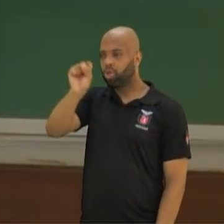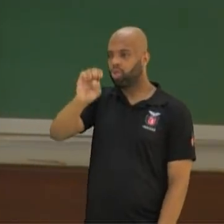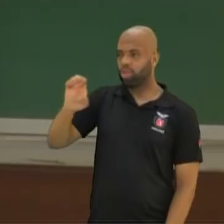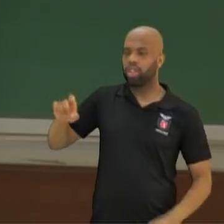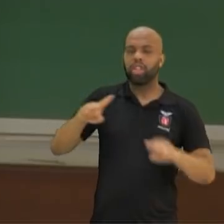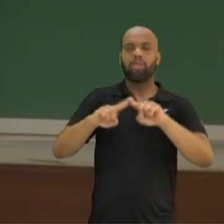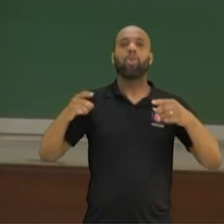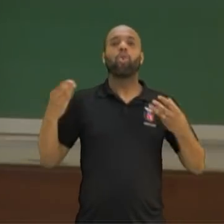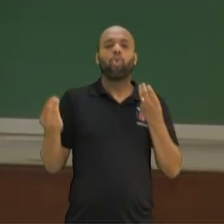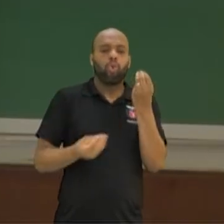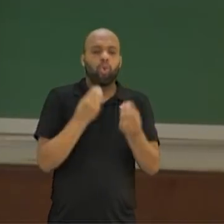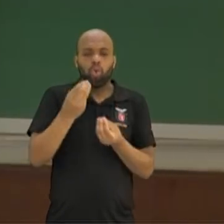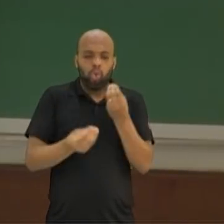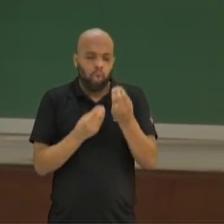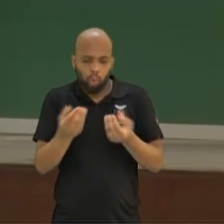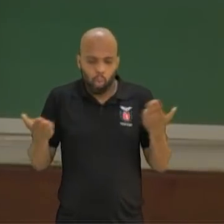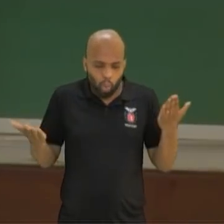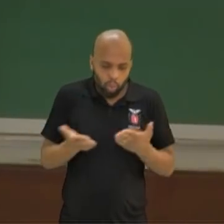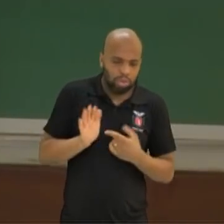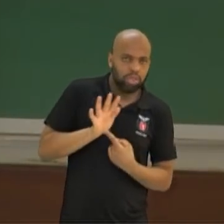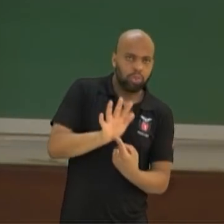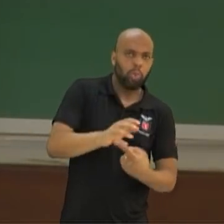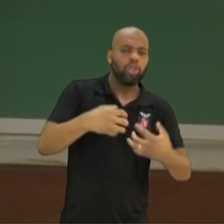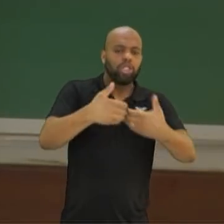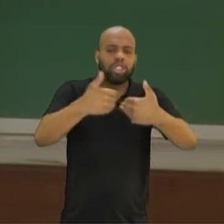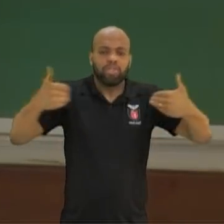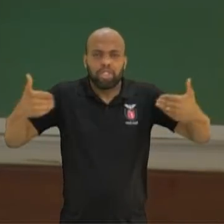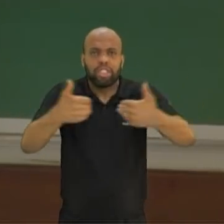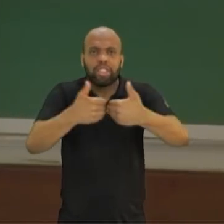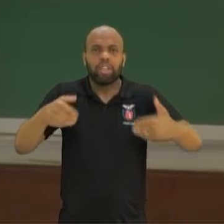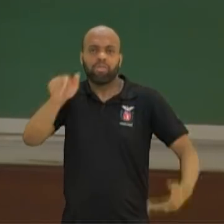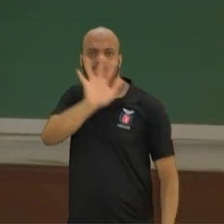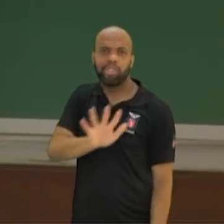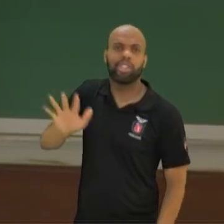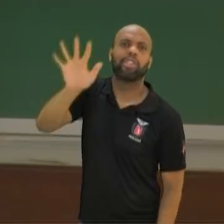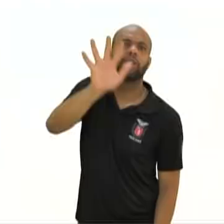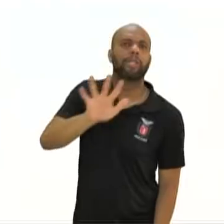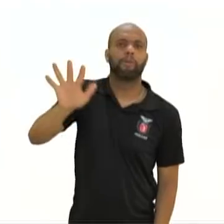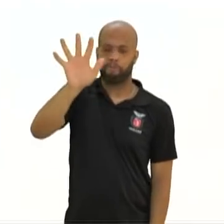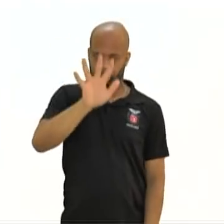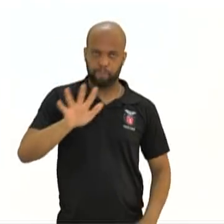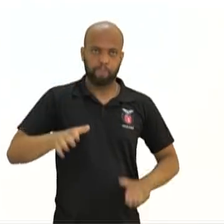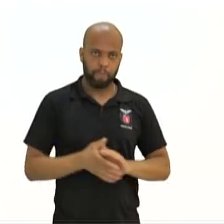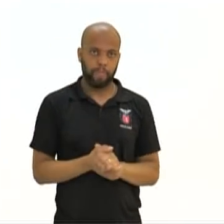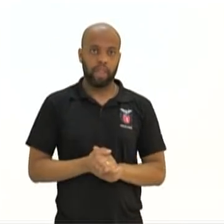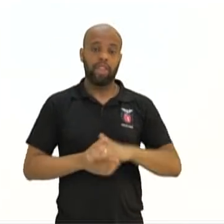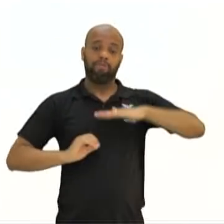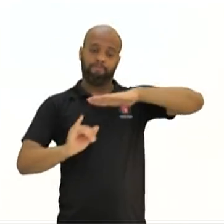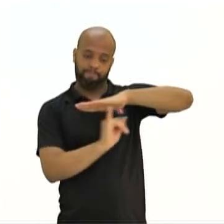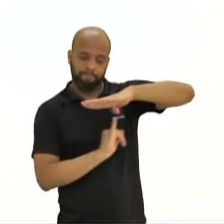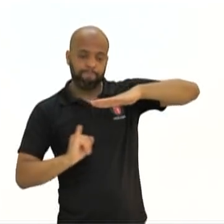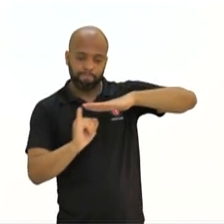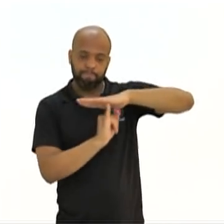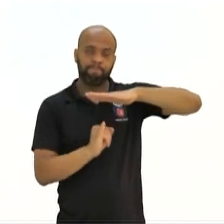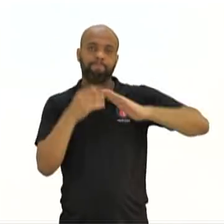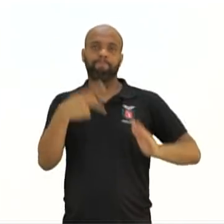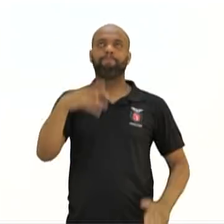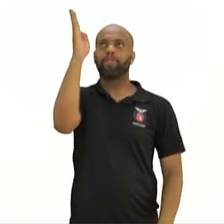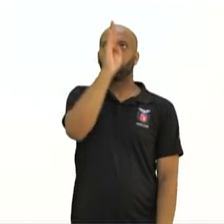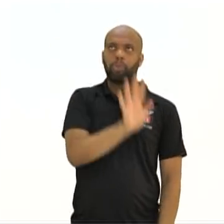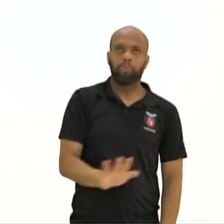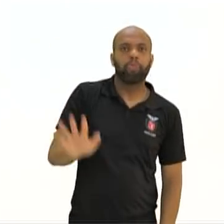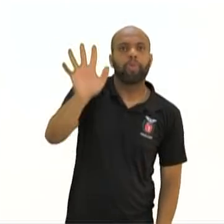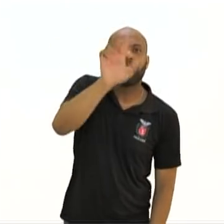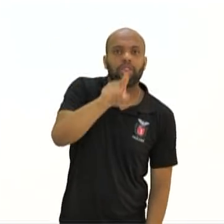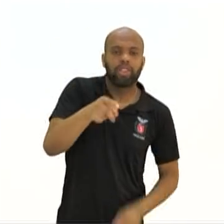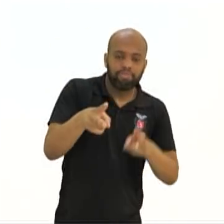como hoje se apresenta a divisão espacial, um pouco rasa ainda, das indústrias em território nacional.